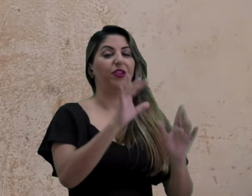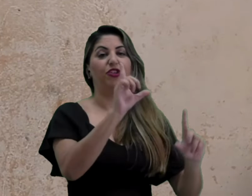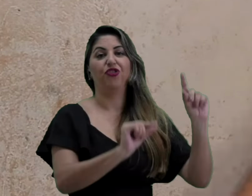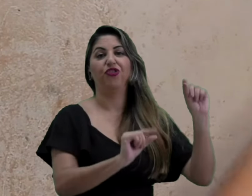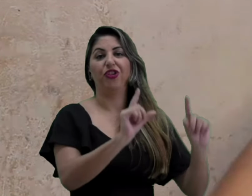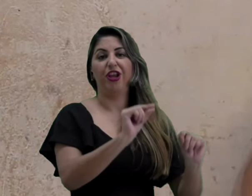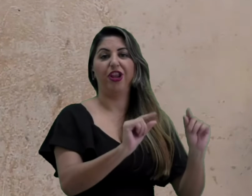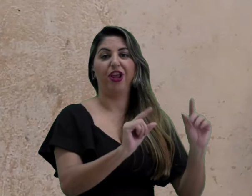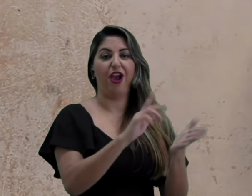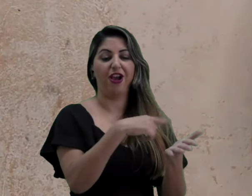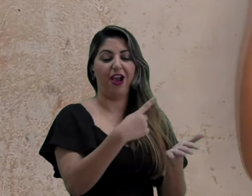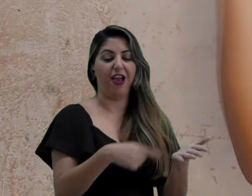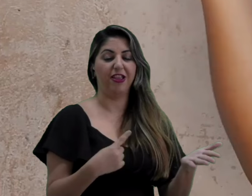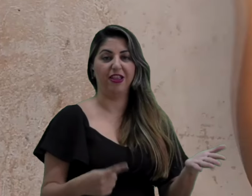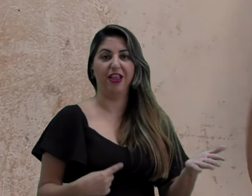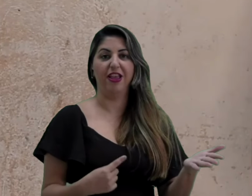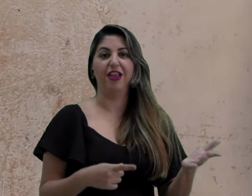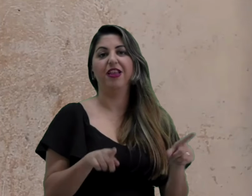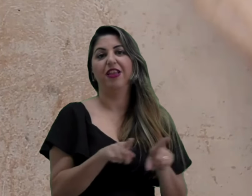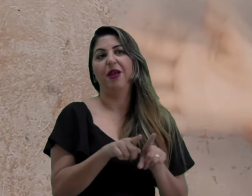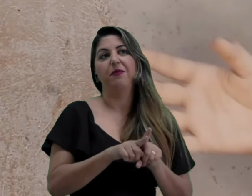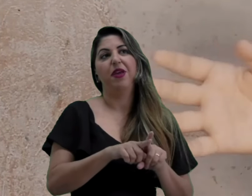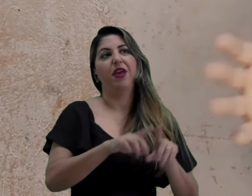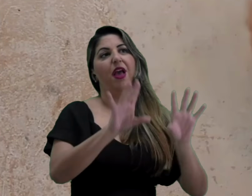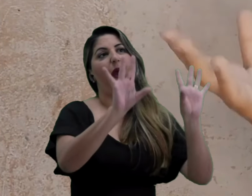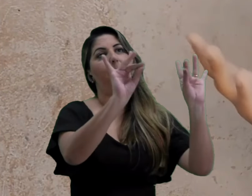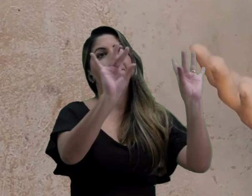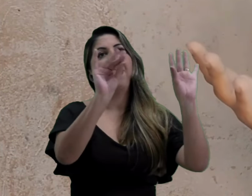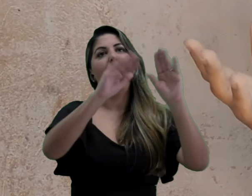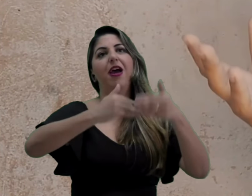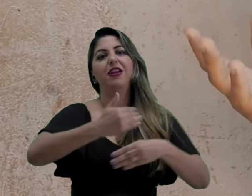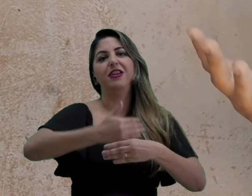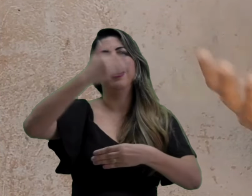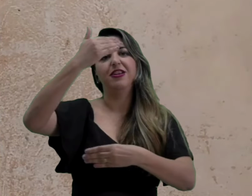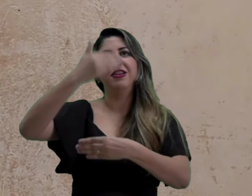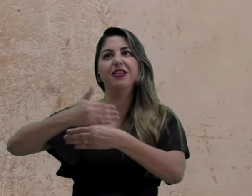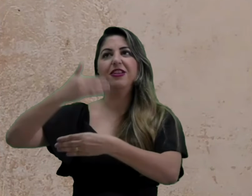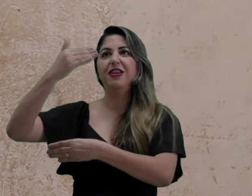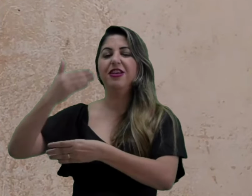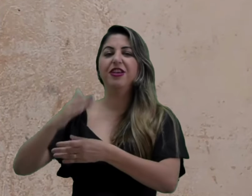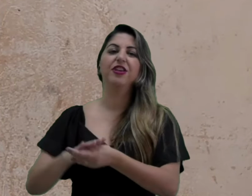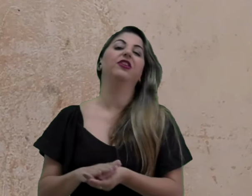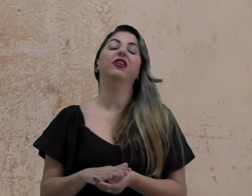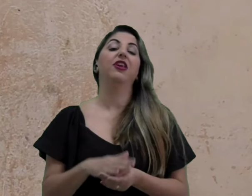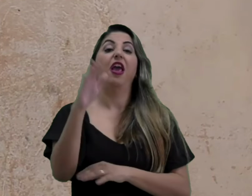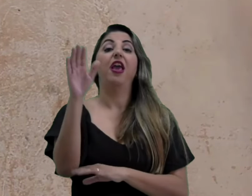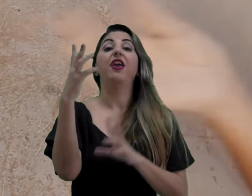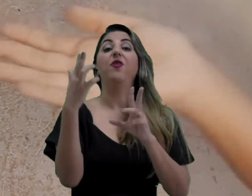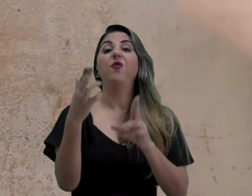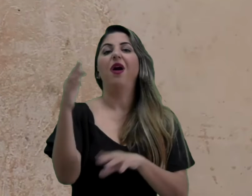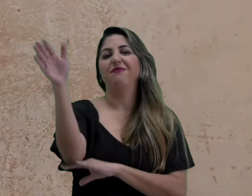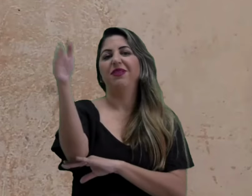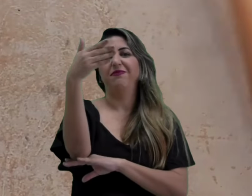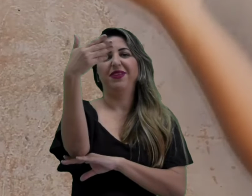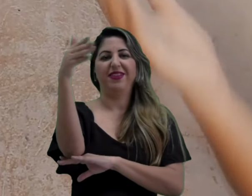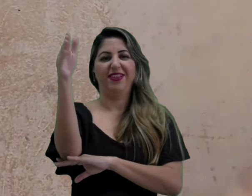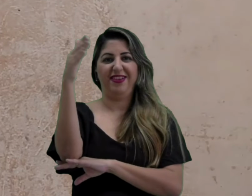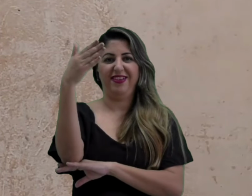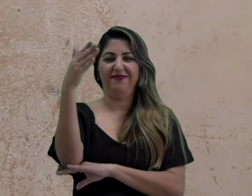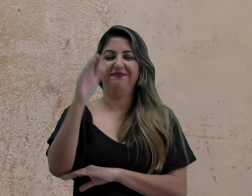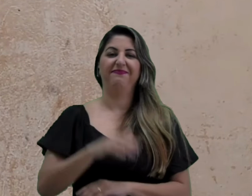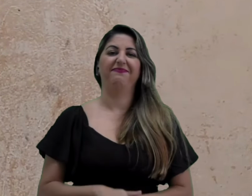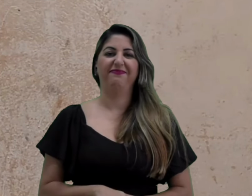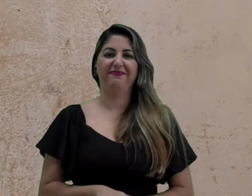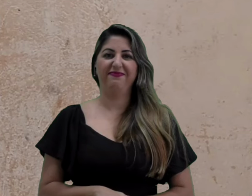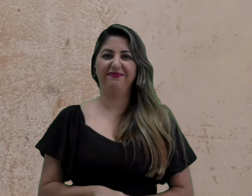caderno, pregá-la nas paredes, nos muros, fazer dela um estandarte, uma bandeira.